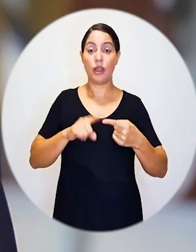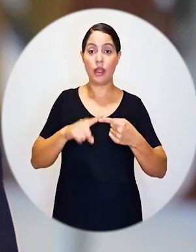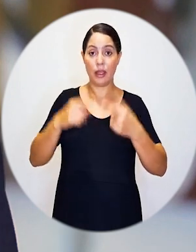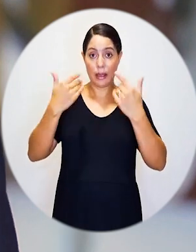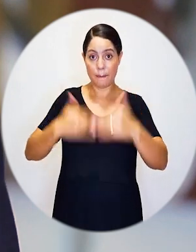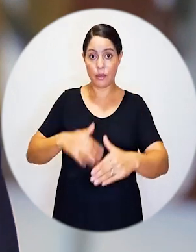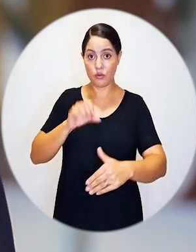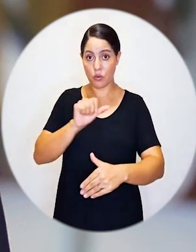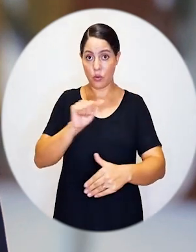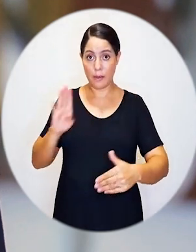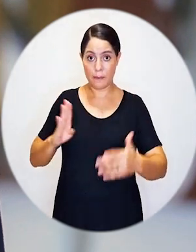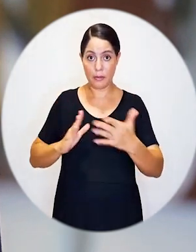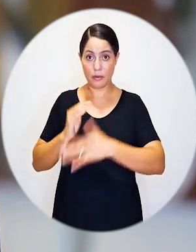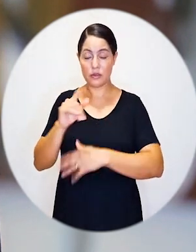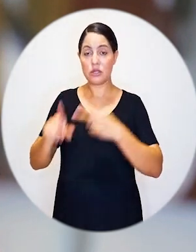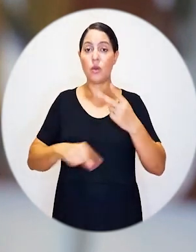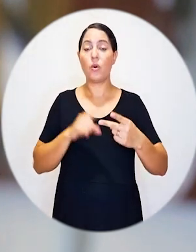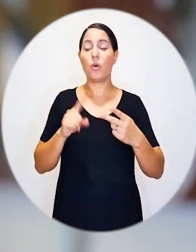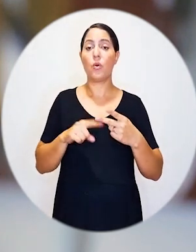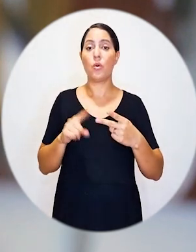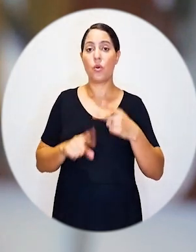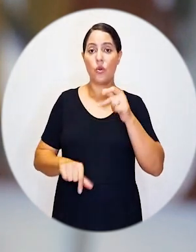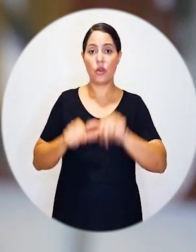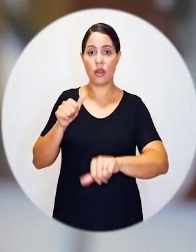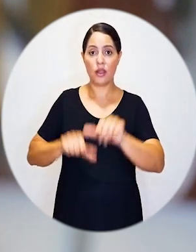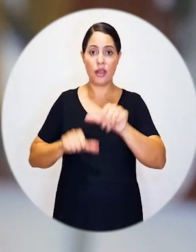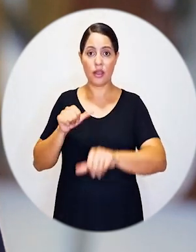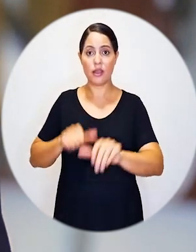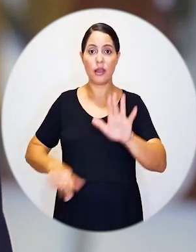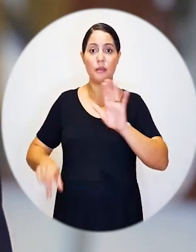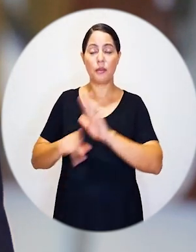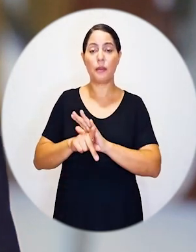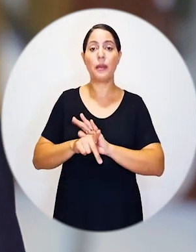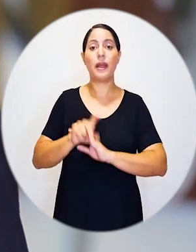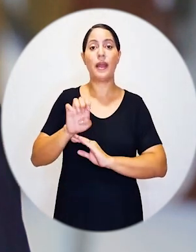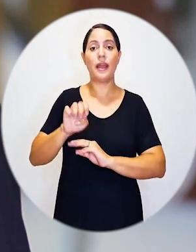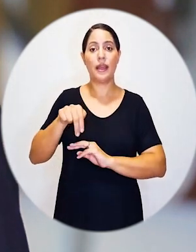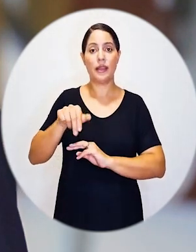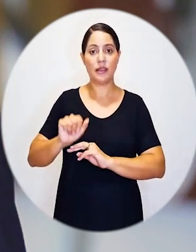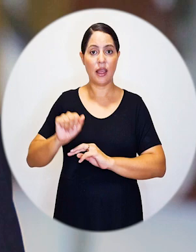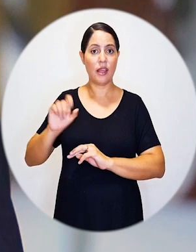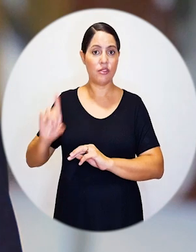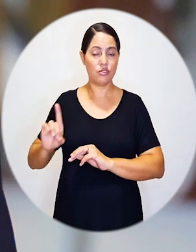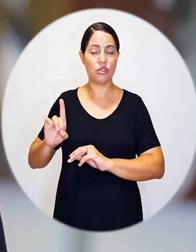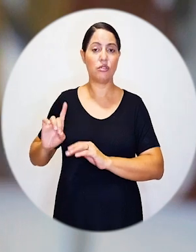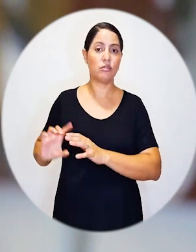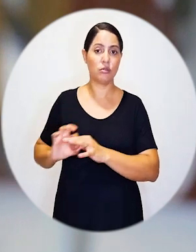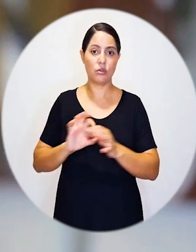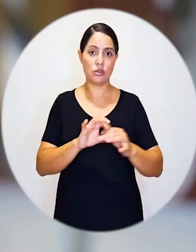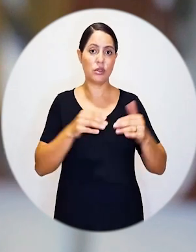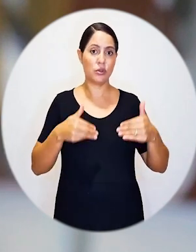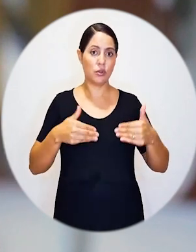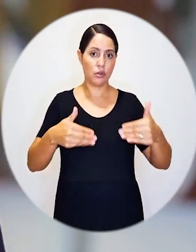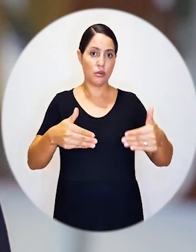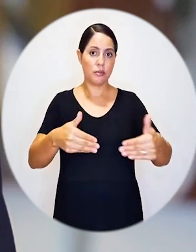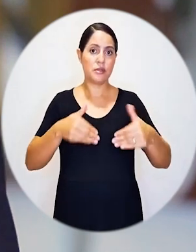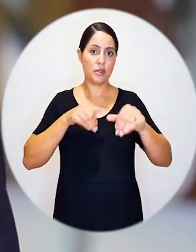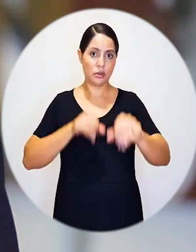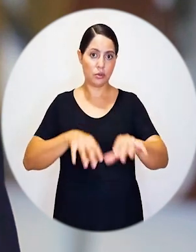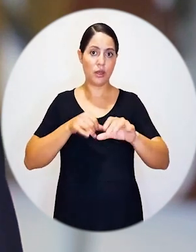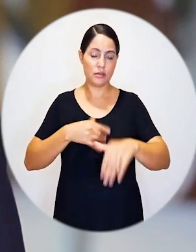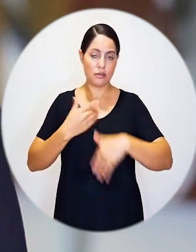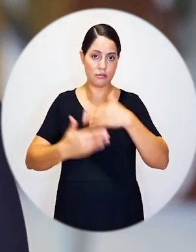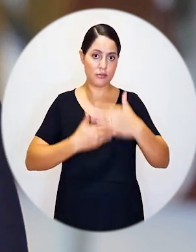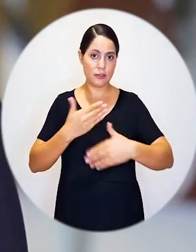né? Um é o índice de aprovação no exame de ordem e outro é a análise do ciclo de aprovação do ENAD, do Exame Nacional de Desempenho do